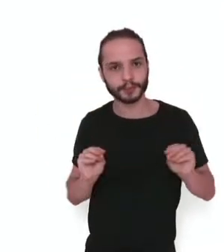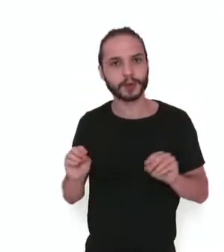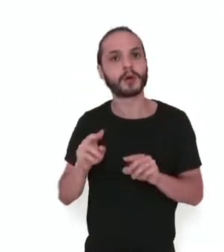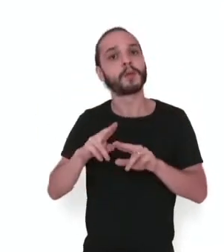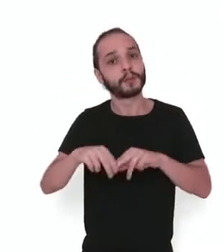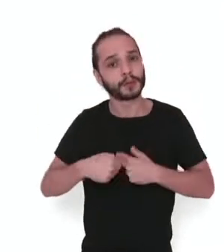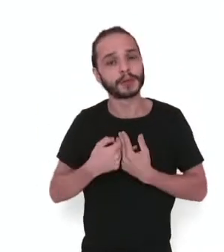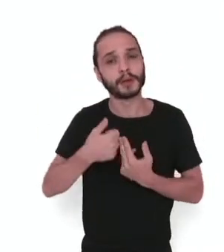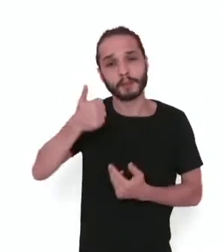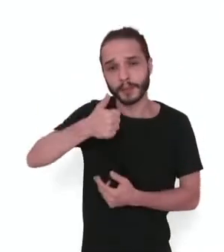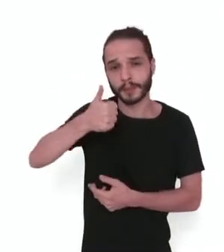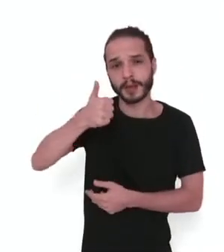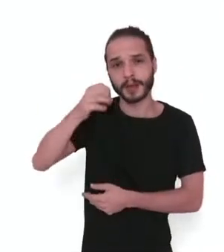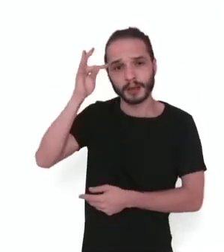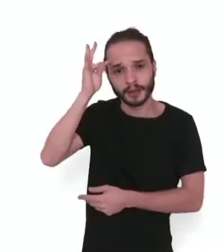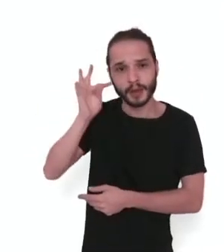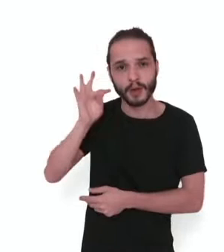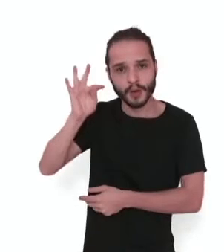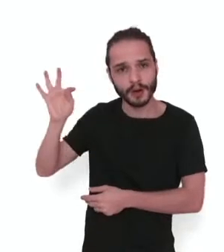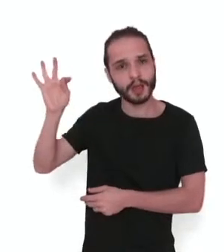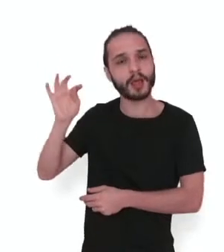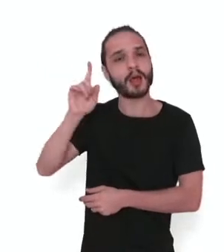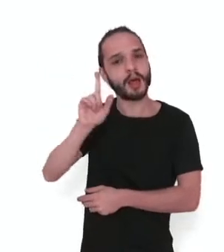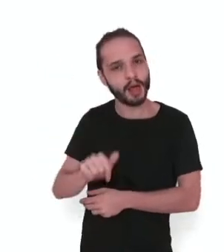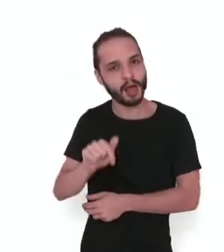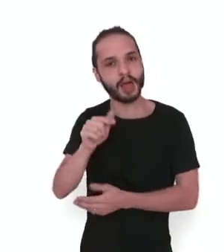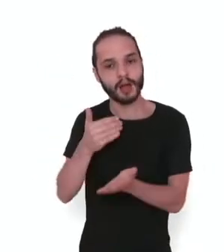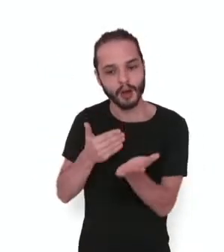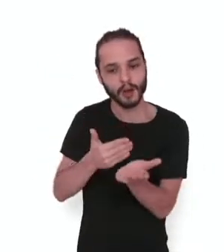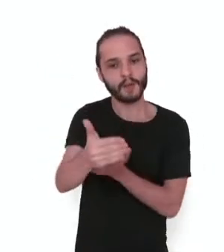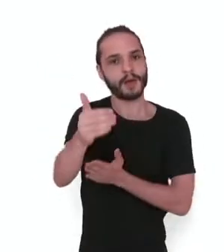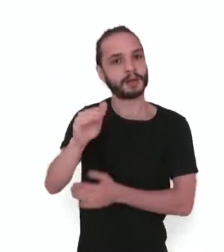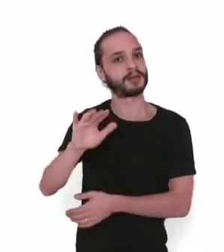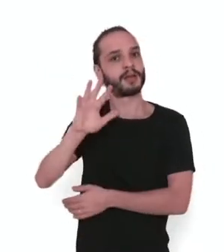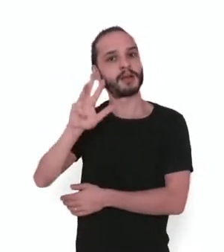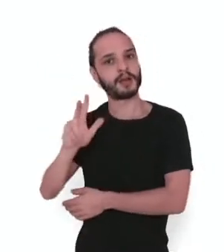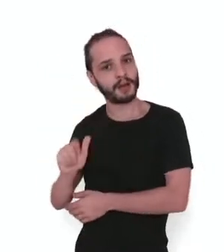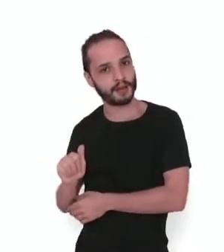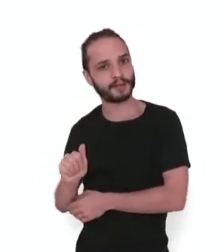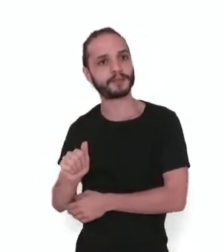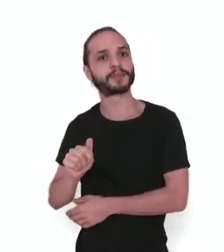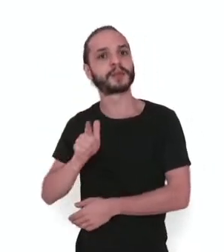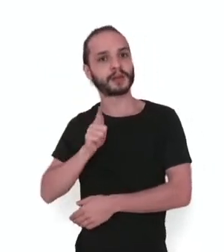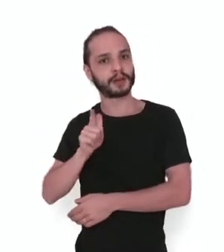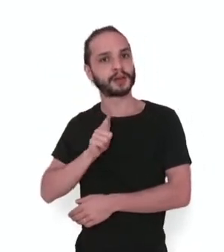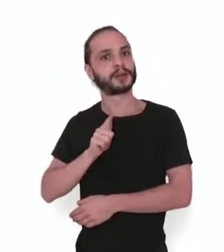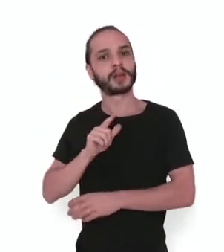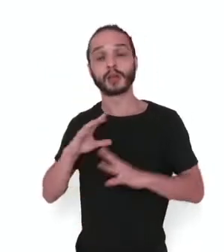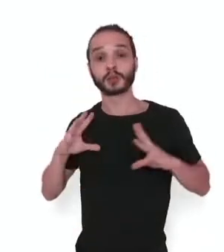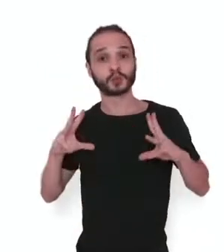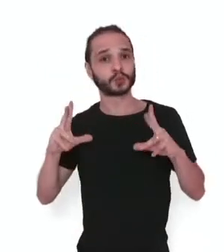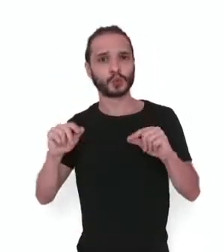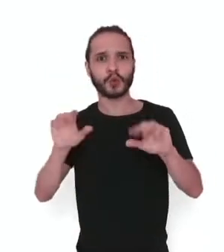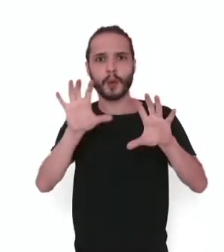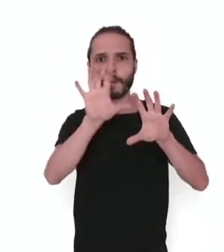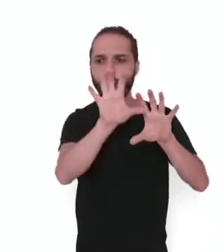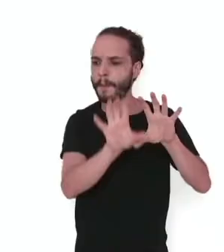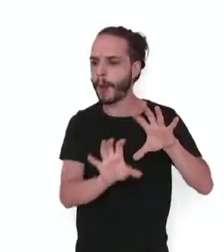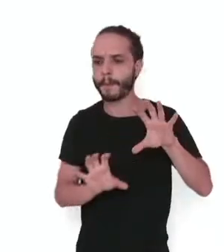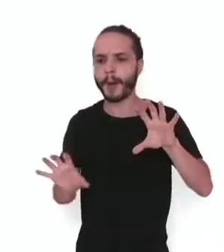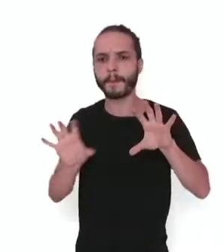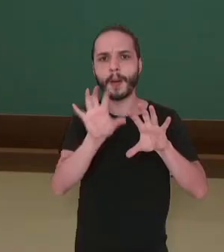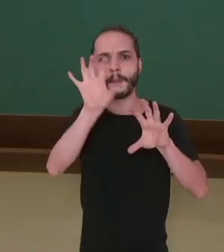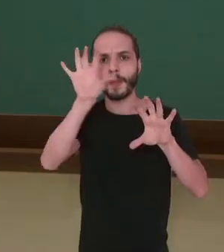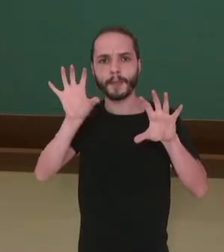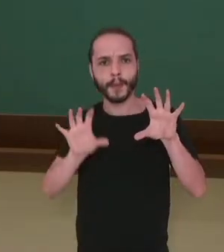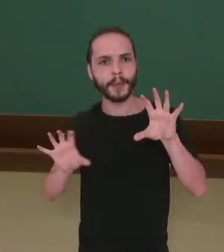esse continente como ponto de partida. E os deslocamentos vão contemplar todos os continentes. Então eles partem da África